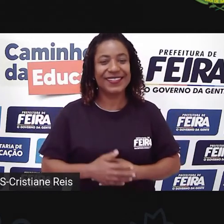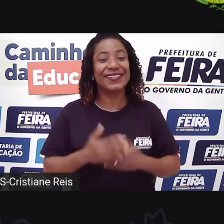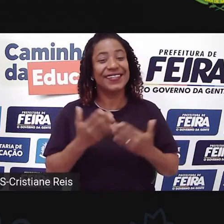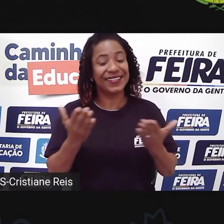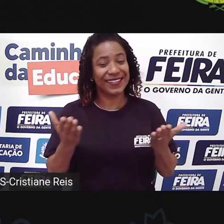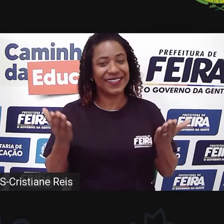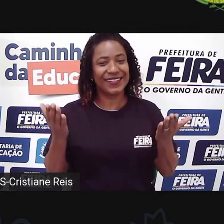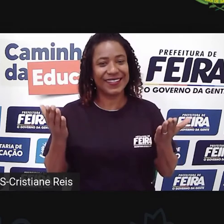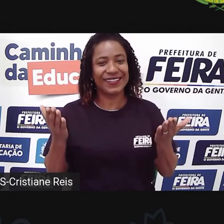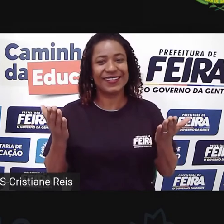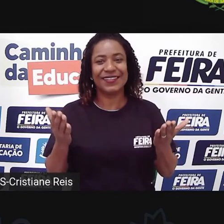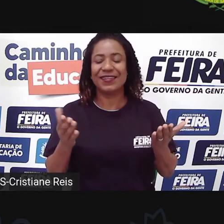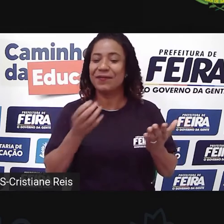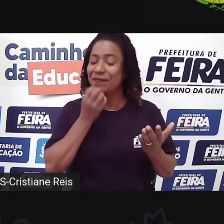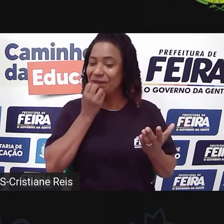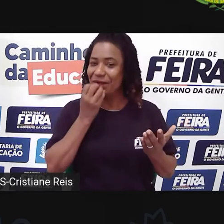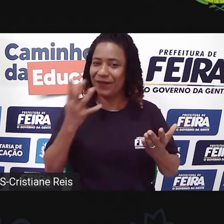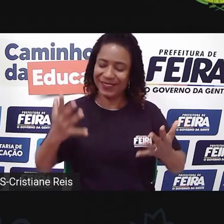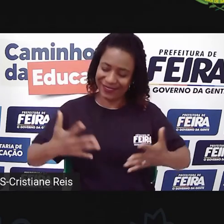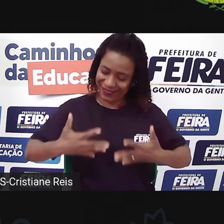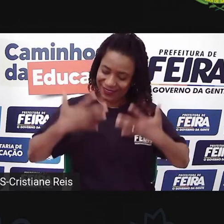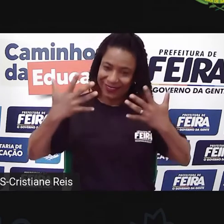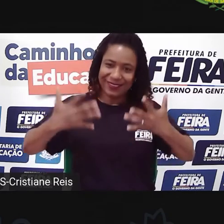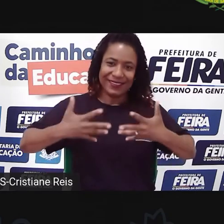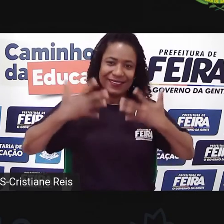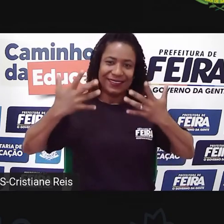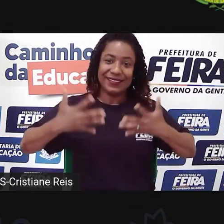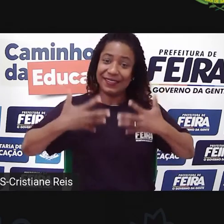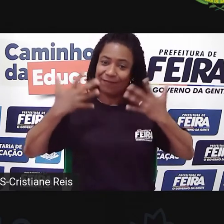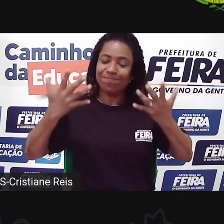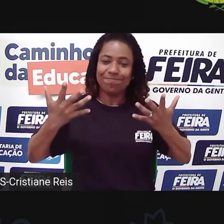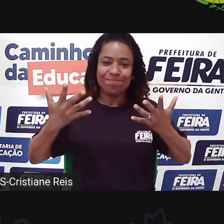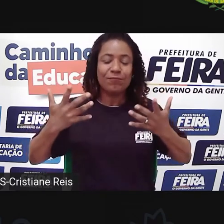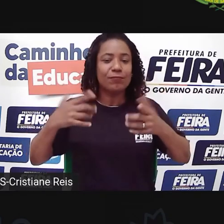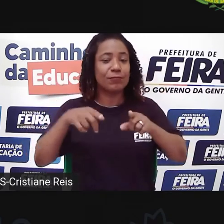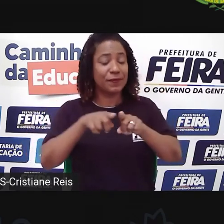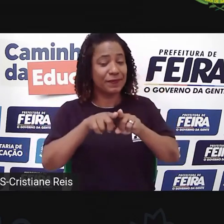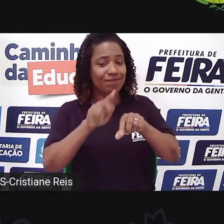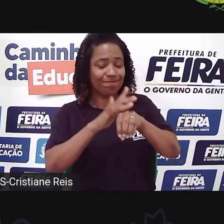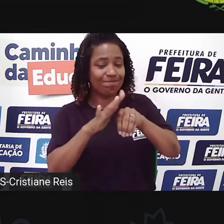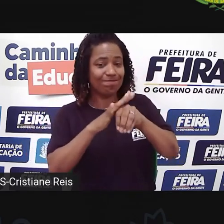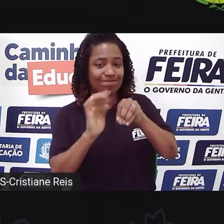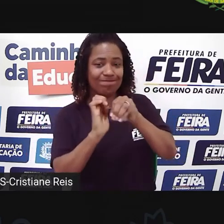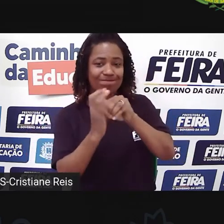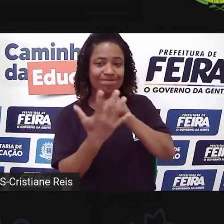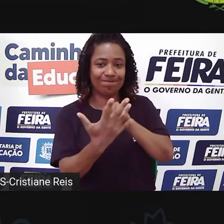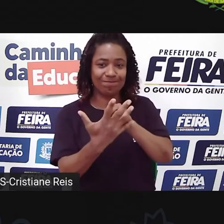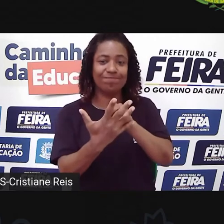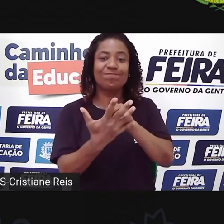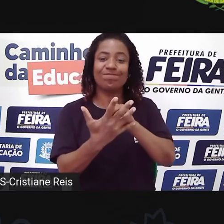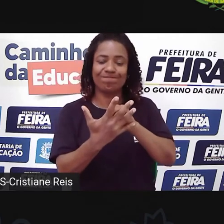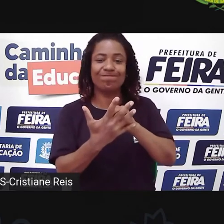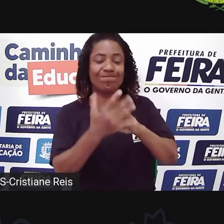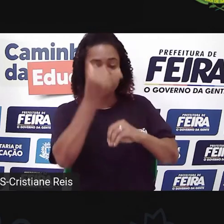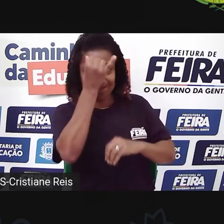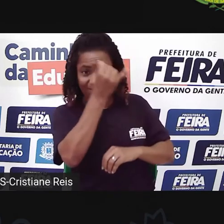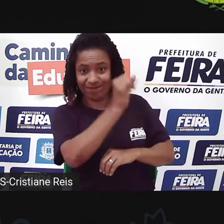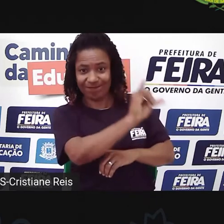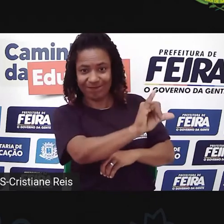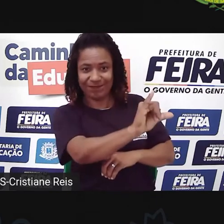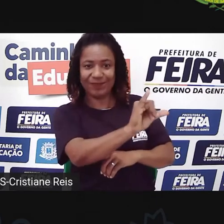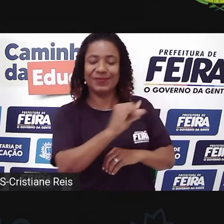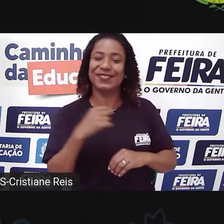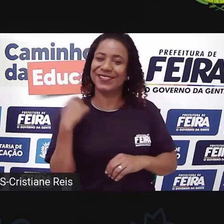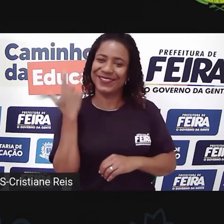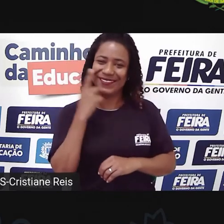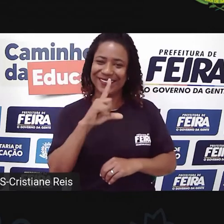seja espantada aí, né? Esse fantasma dessa doença que mudou tanto a vida da gente. Então, vitória e